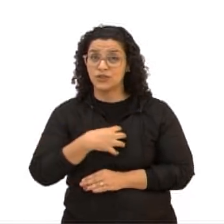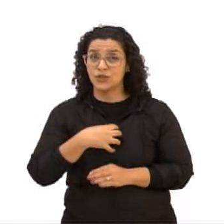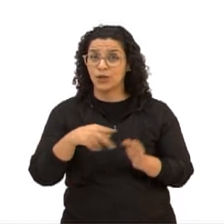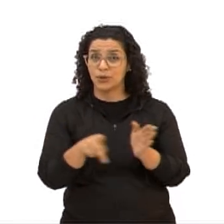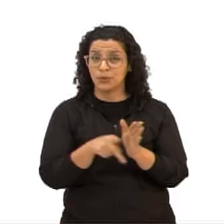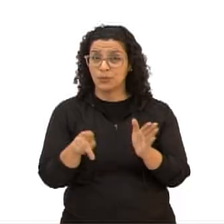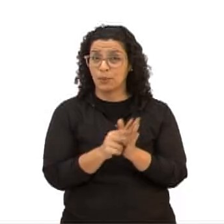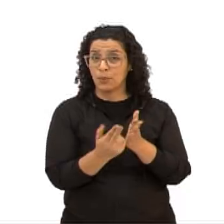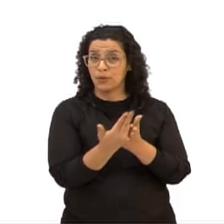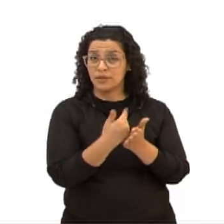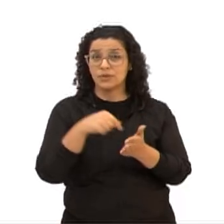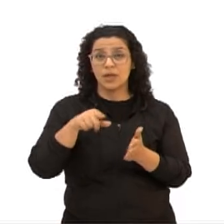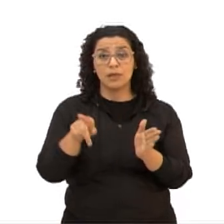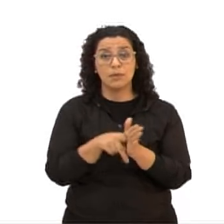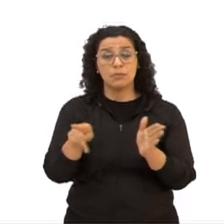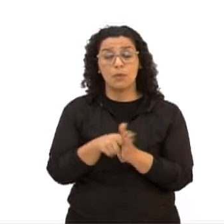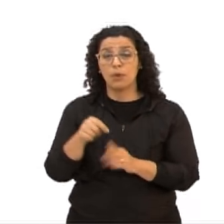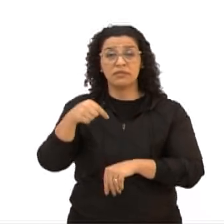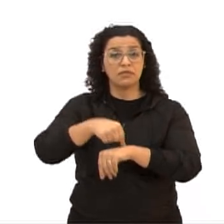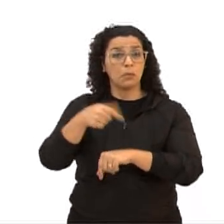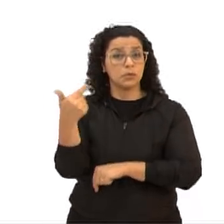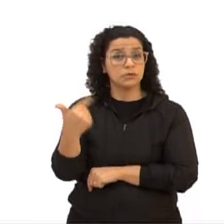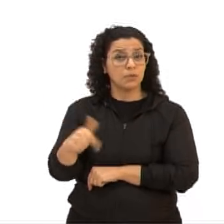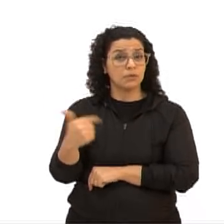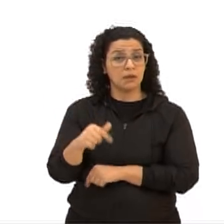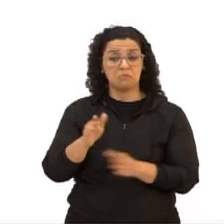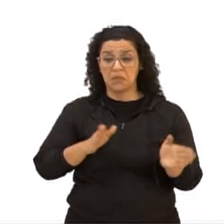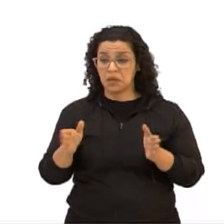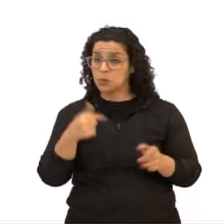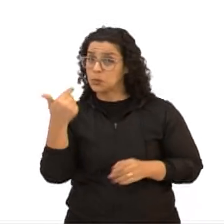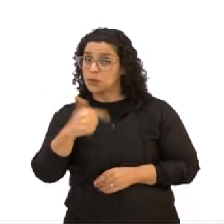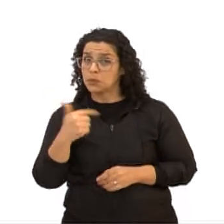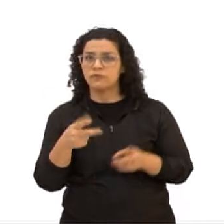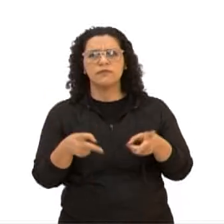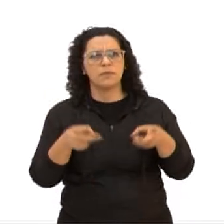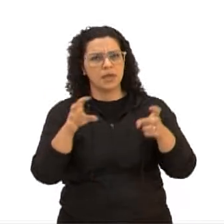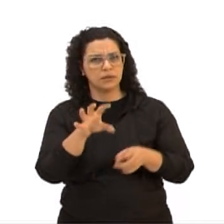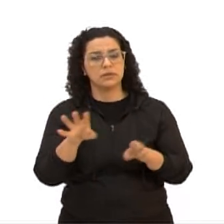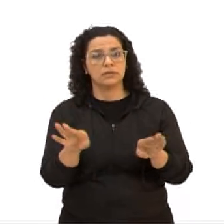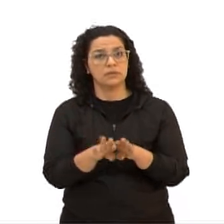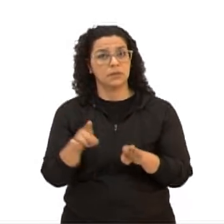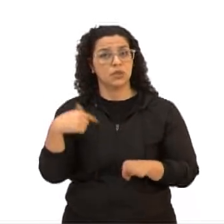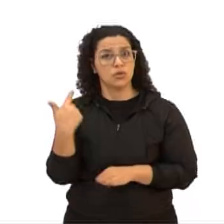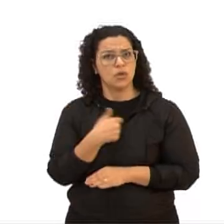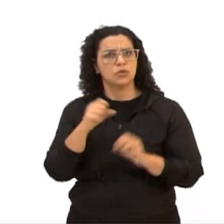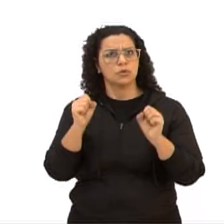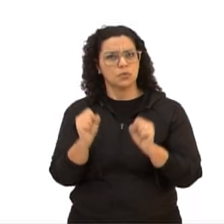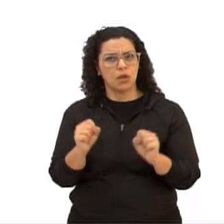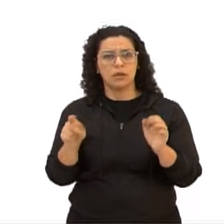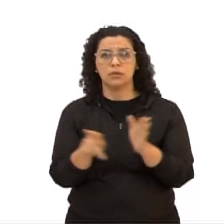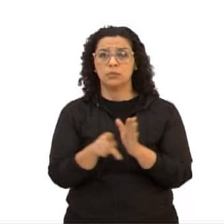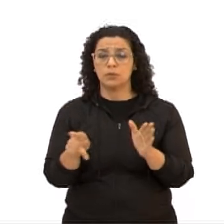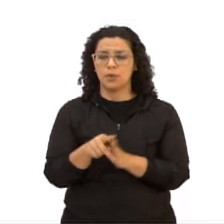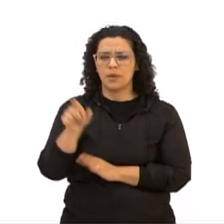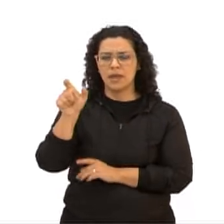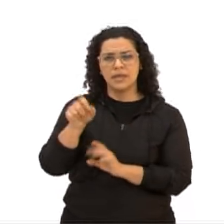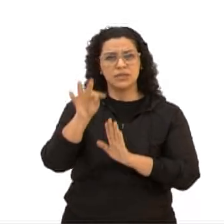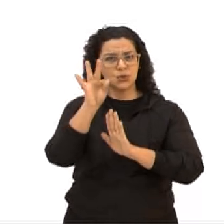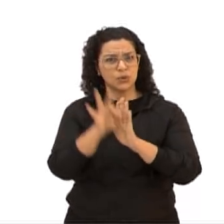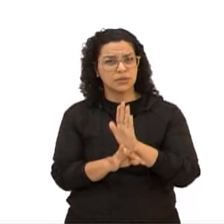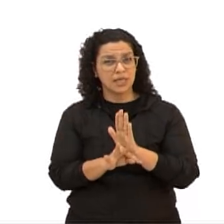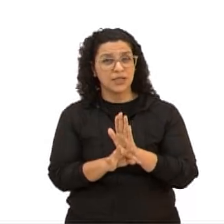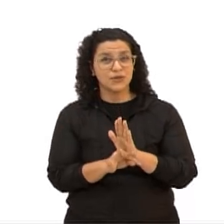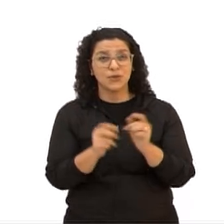caricatura, os cartoons são atemporais, quer dizer, não tem tempo neles, tá? Você vai perceber isso. Assim, eles podem ser considerados um texto de